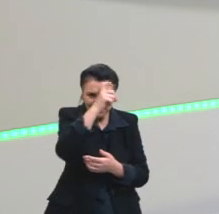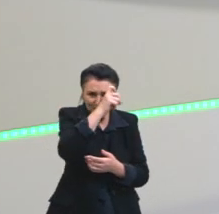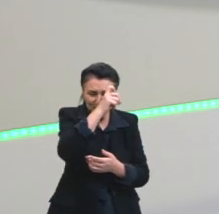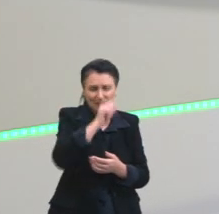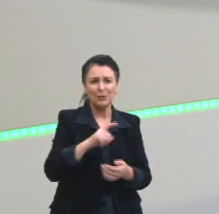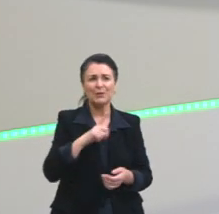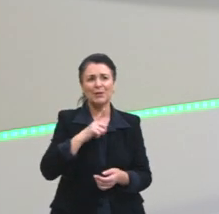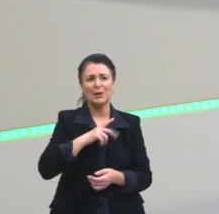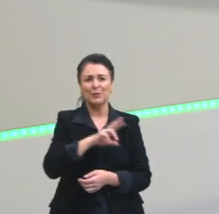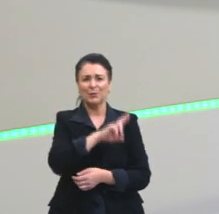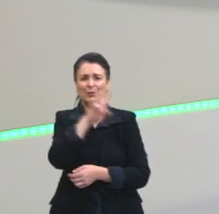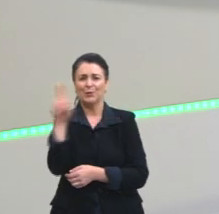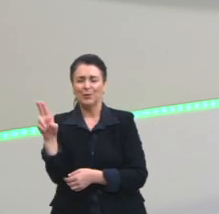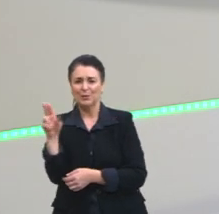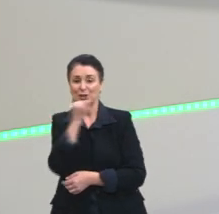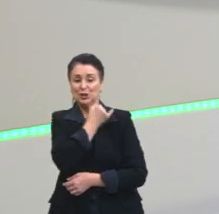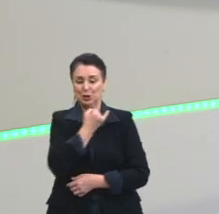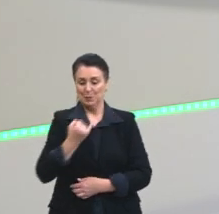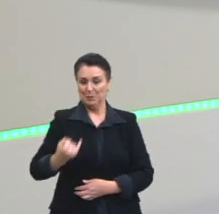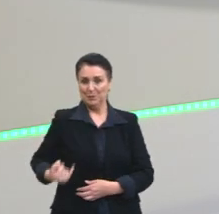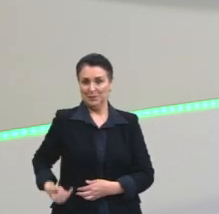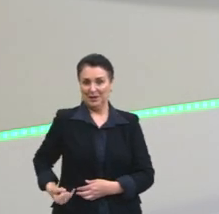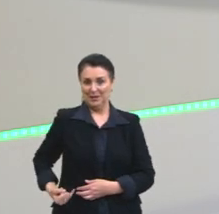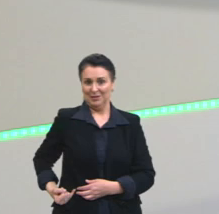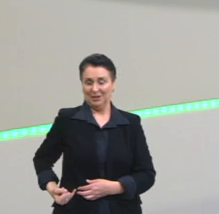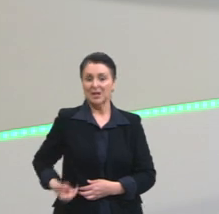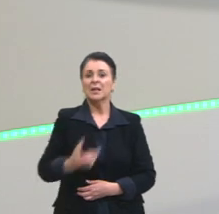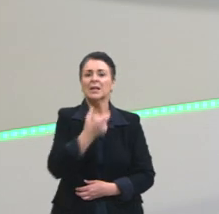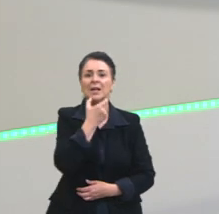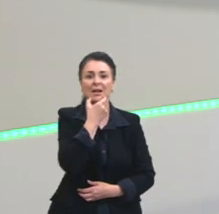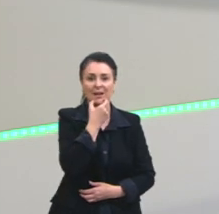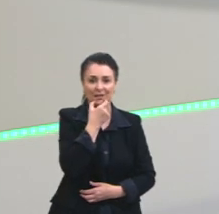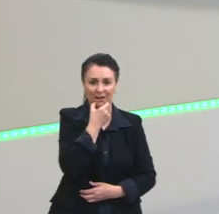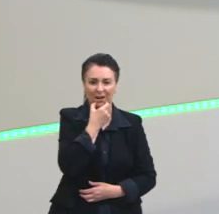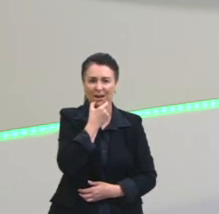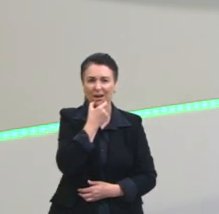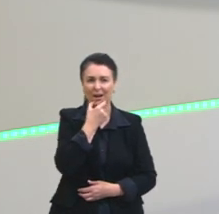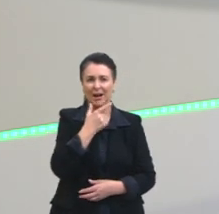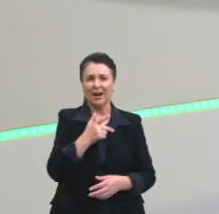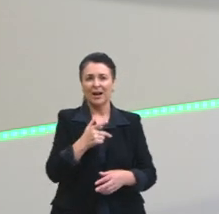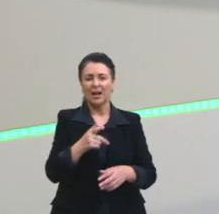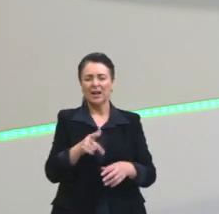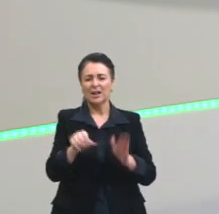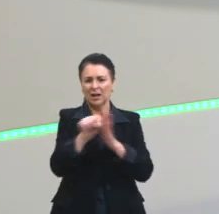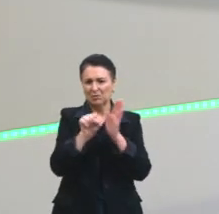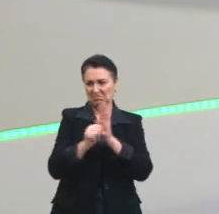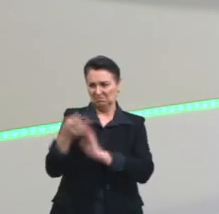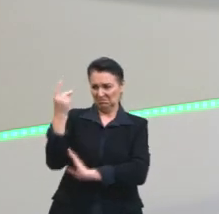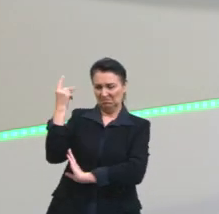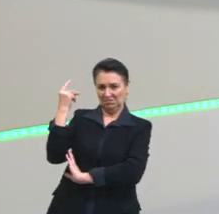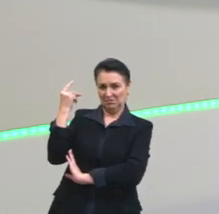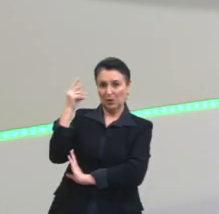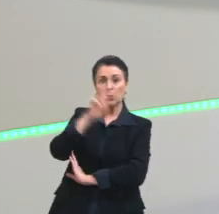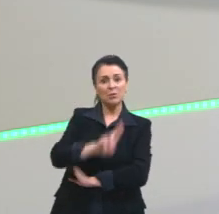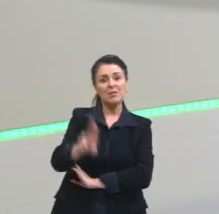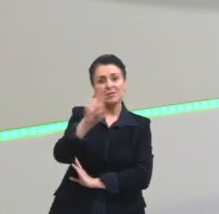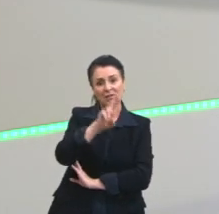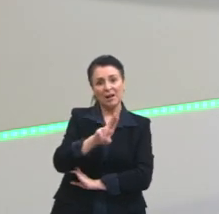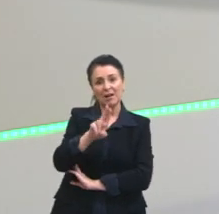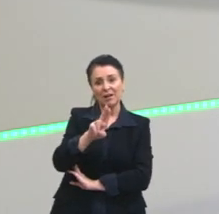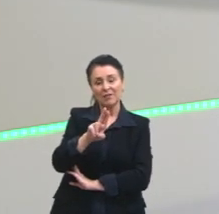antigamente Império britânico por exemplo se reconhecer abertamente contra o império que dominavam os países Hoje em dia